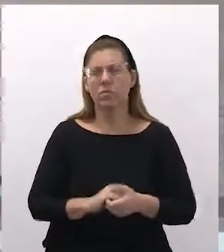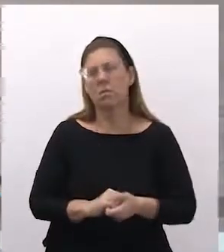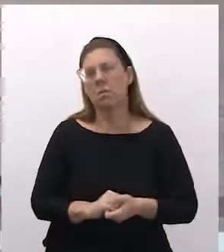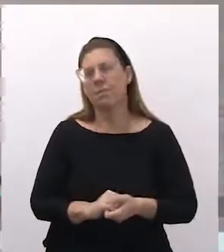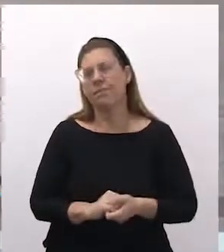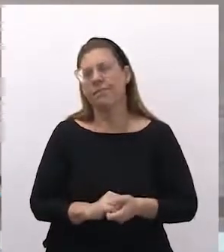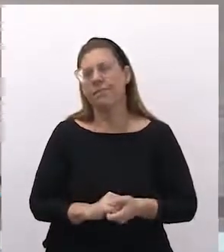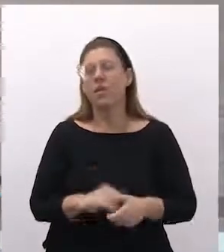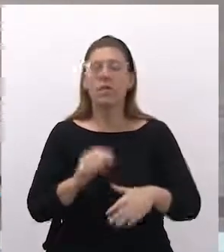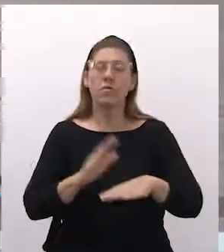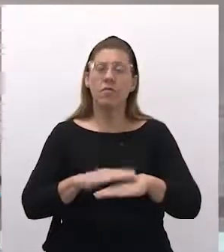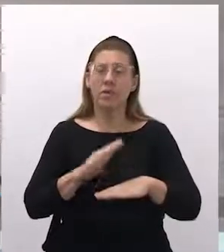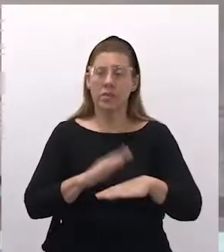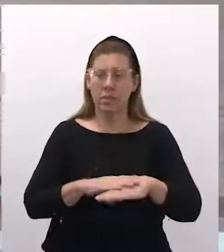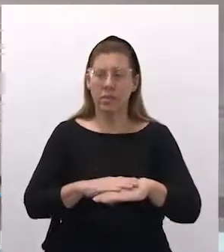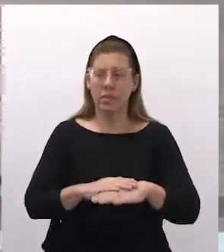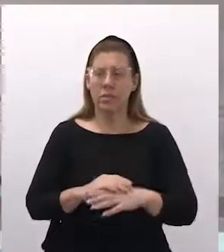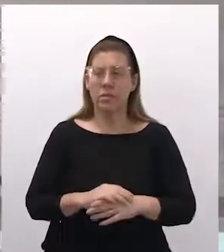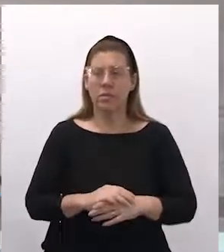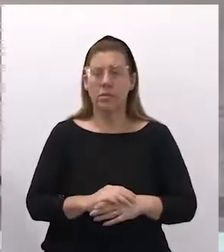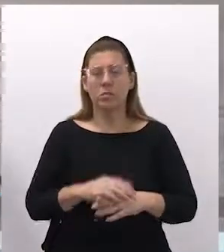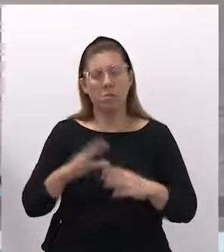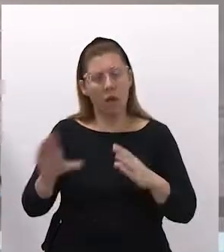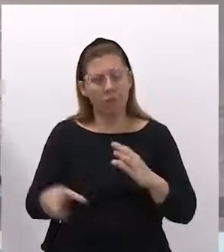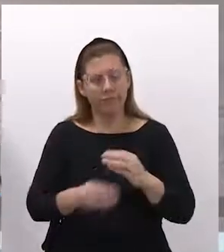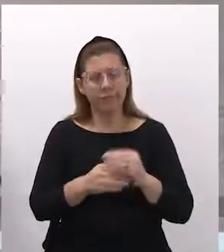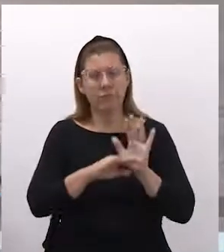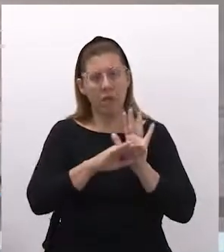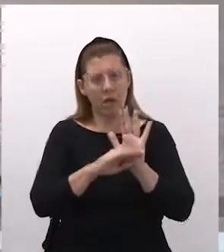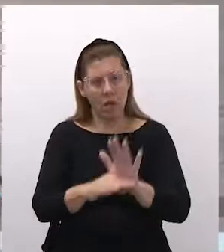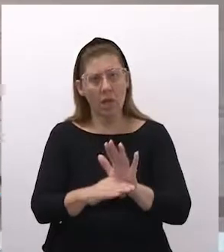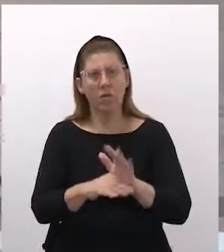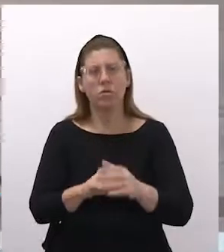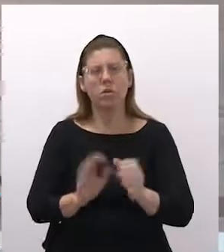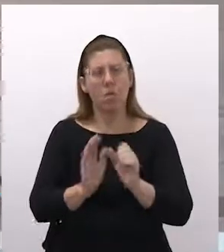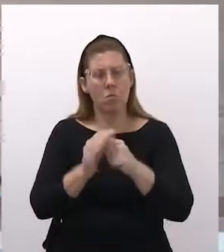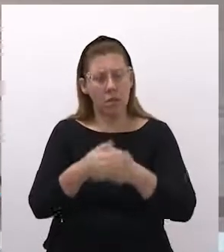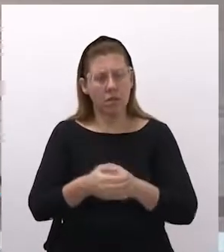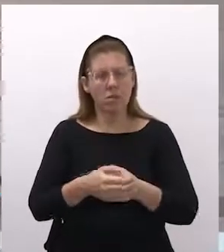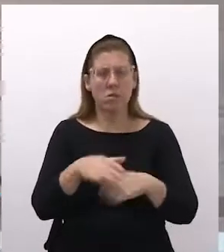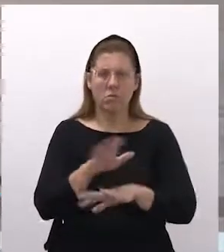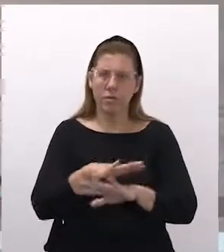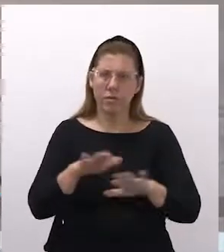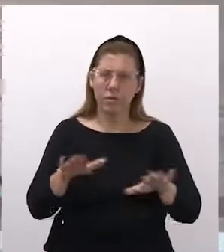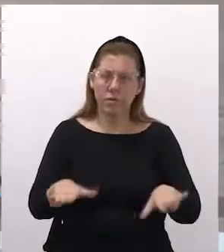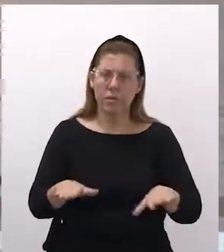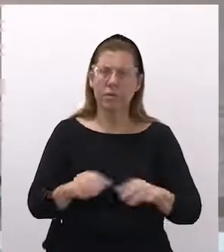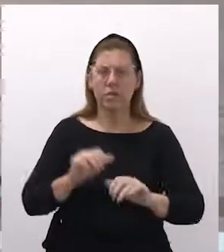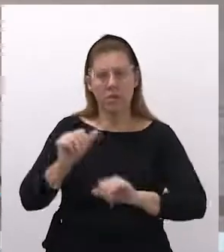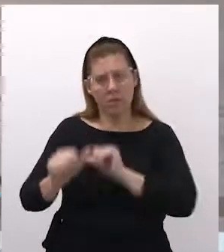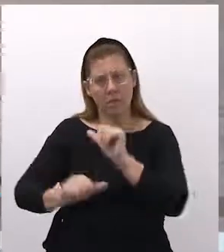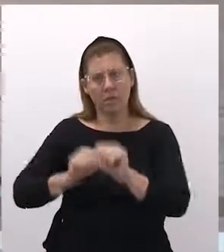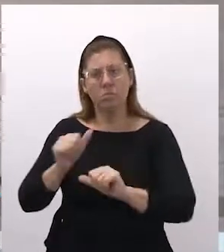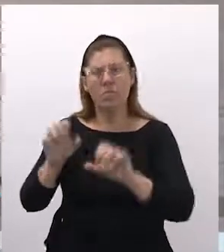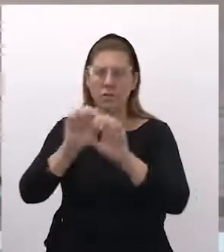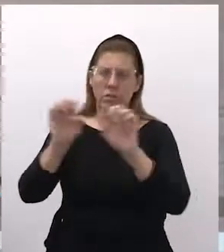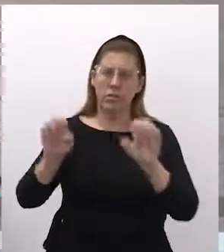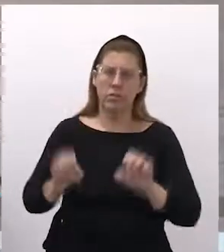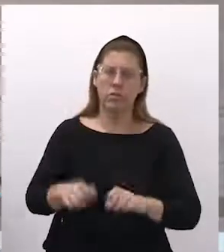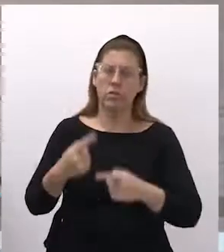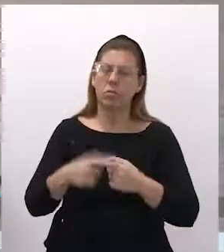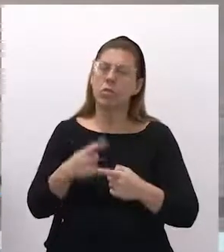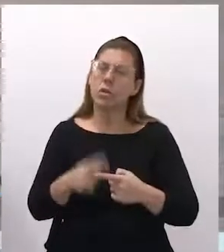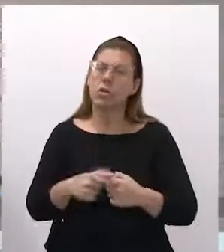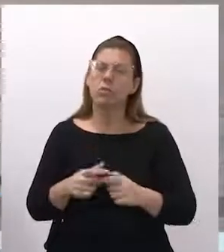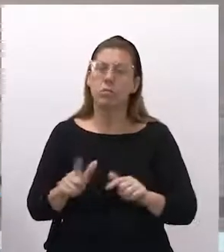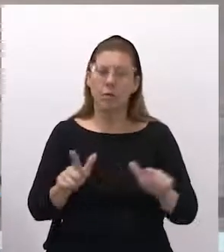podemos fazer para contribuir por uma proteção da infância, né, e para essa mudança da estrutura, porque o trabalho infantil